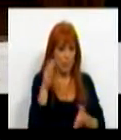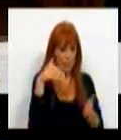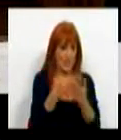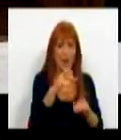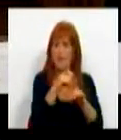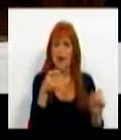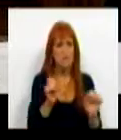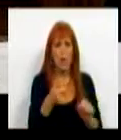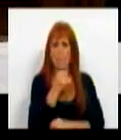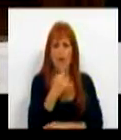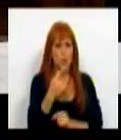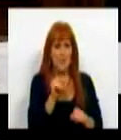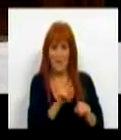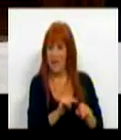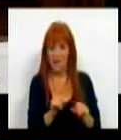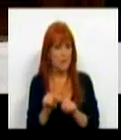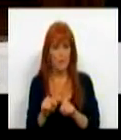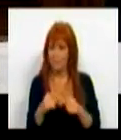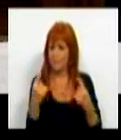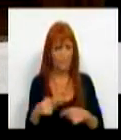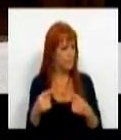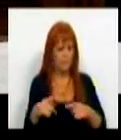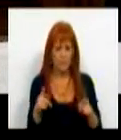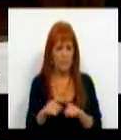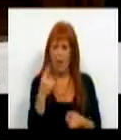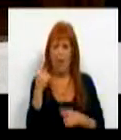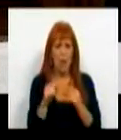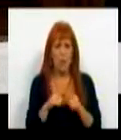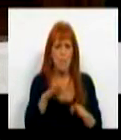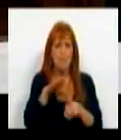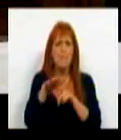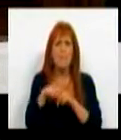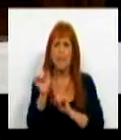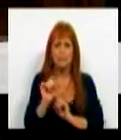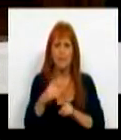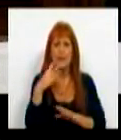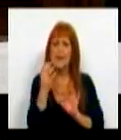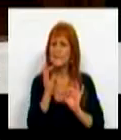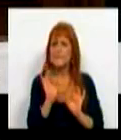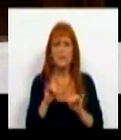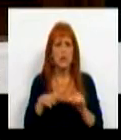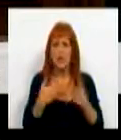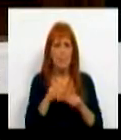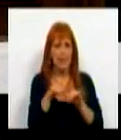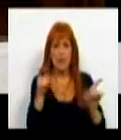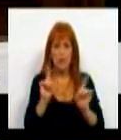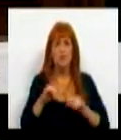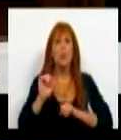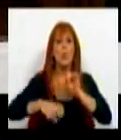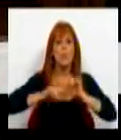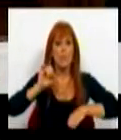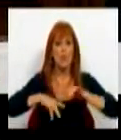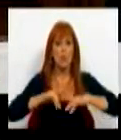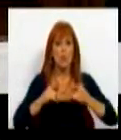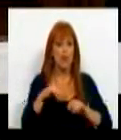não há nenhuma medida dessas que tenha alguma repercussão prudencial para o Banif. Portanto, aquilo que